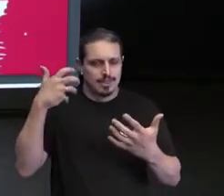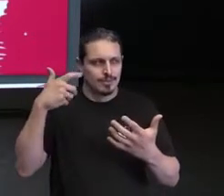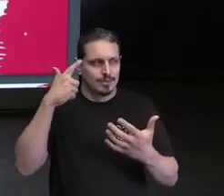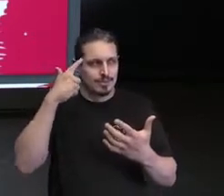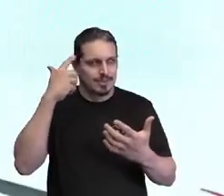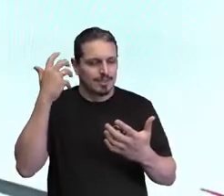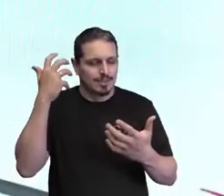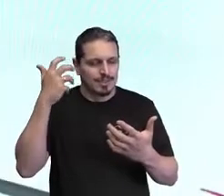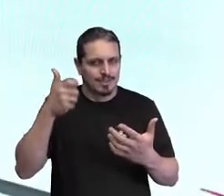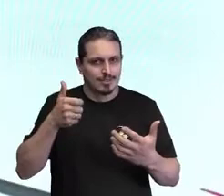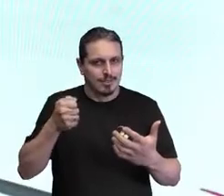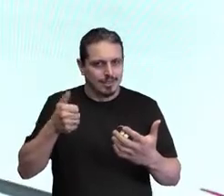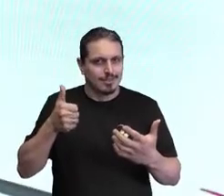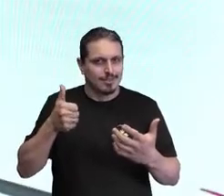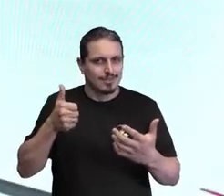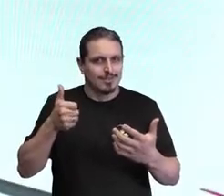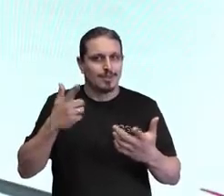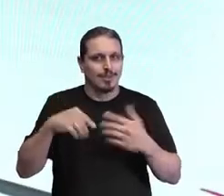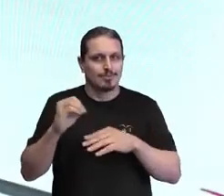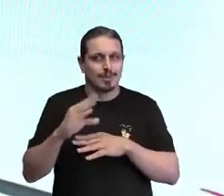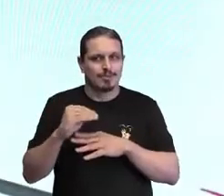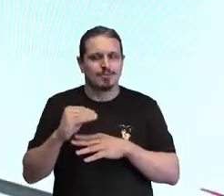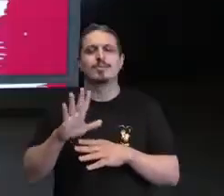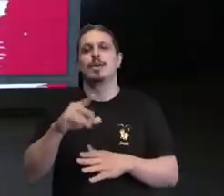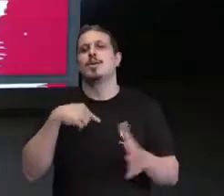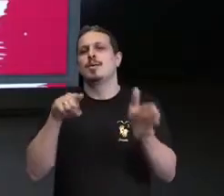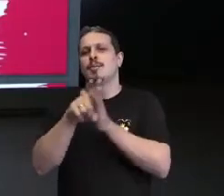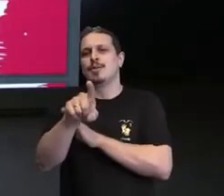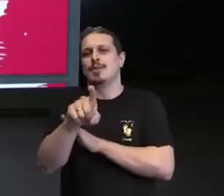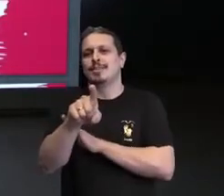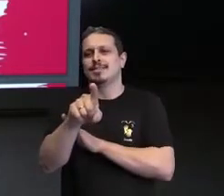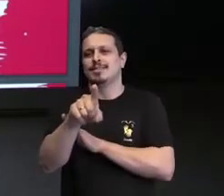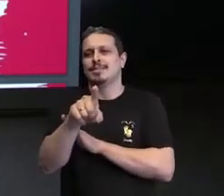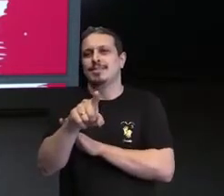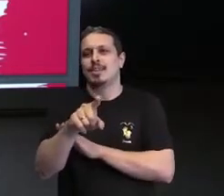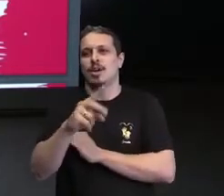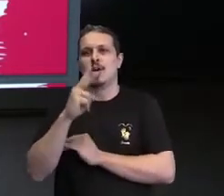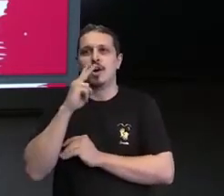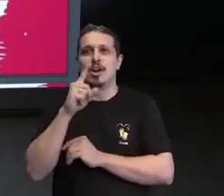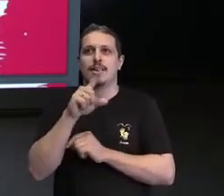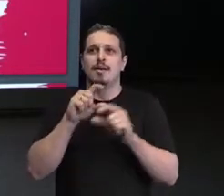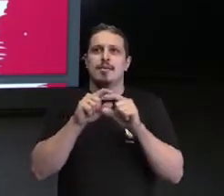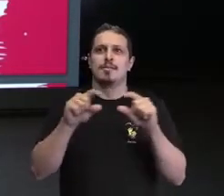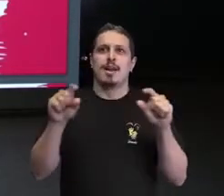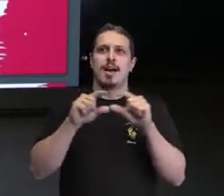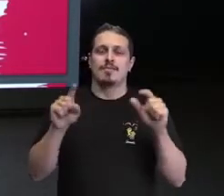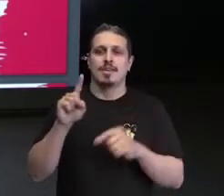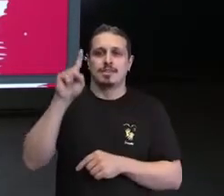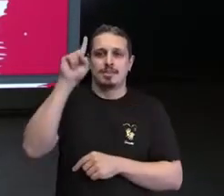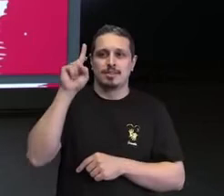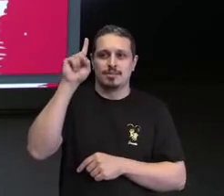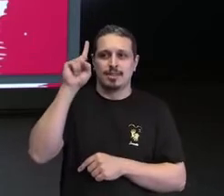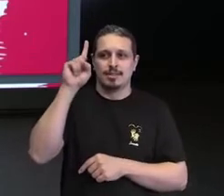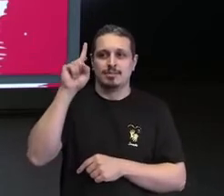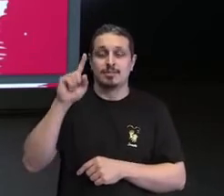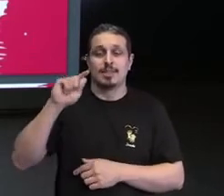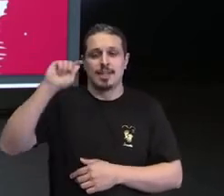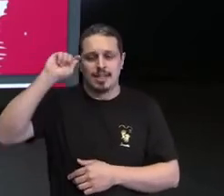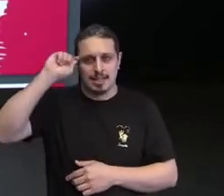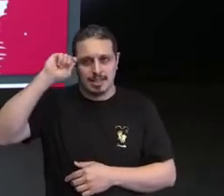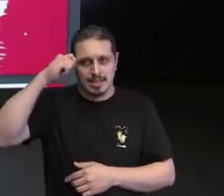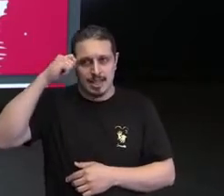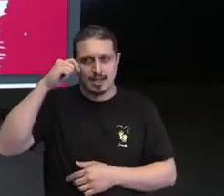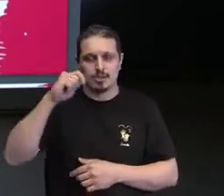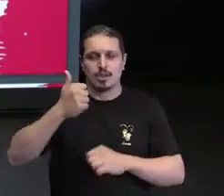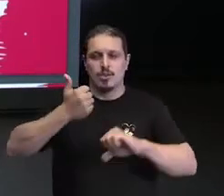e eu chego eu chego a essa pergunta o quanto de acesso à saúde qualidade de vida é